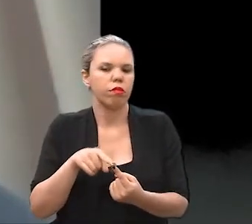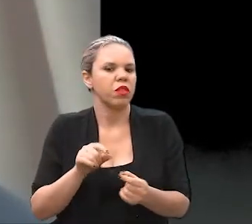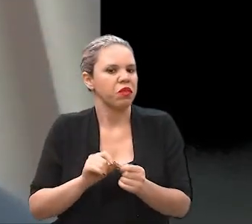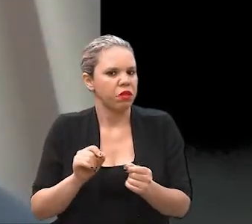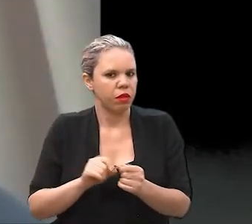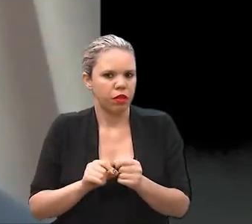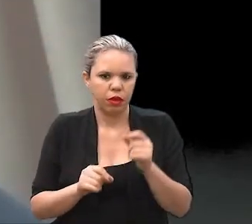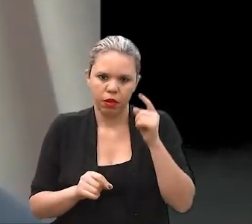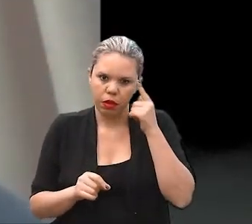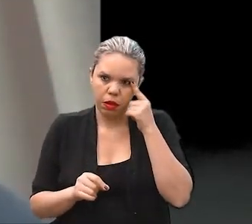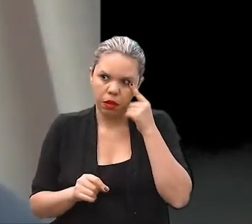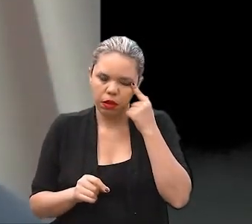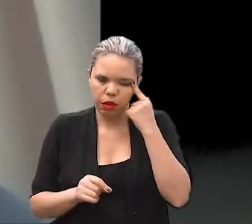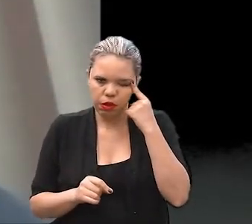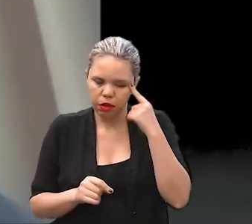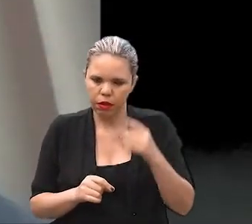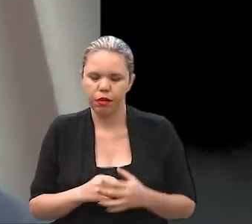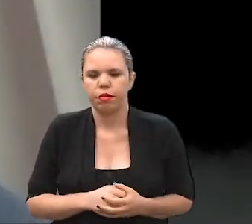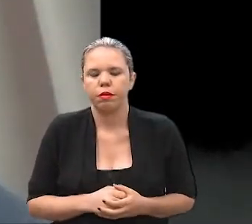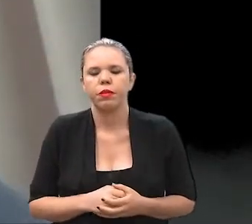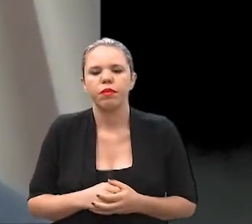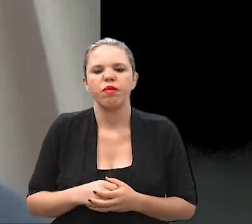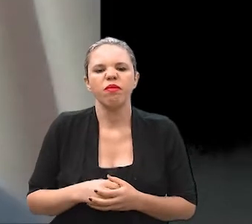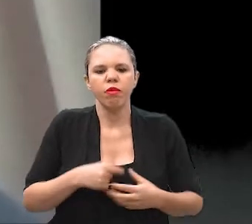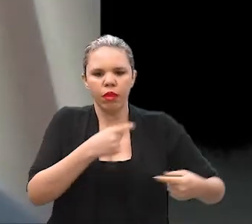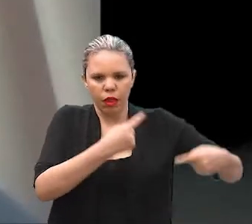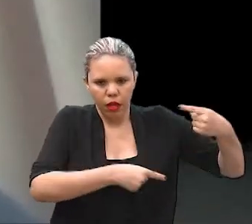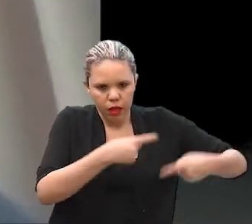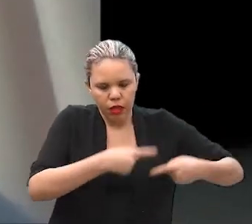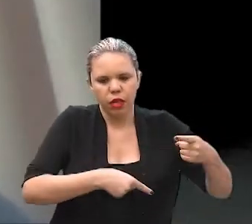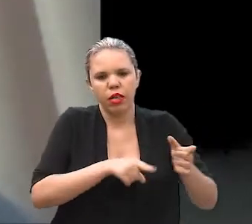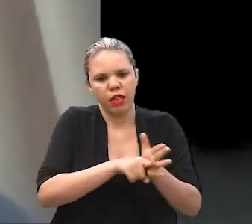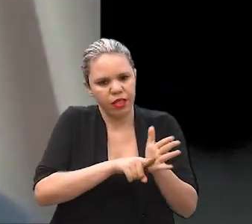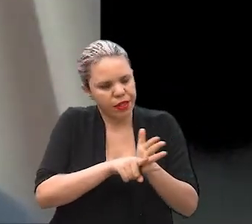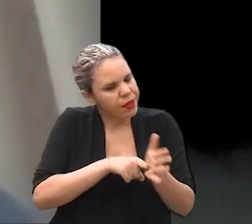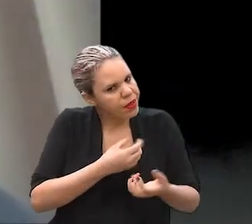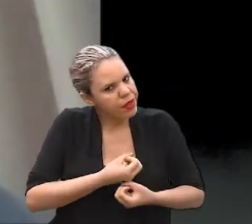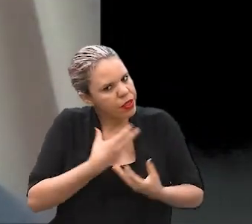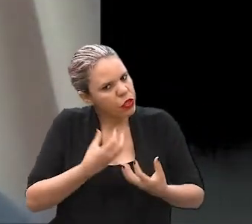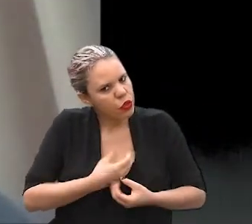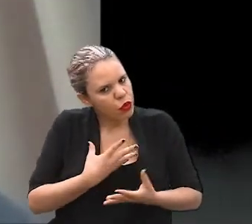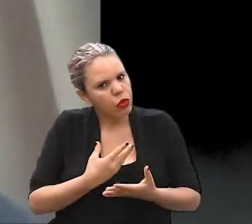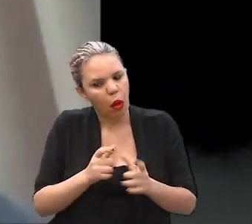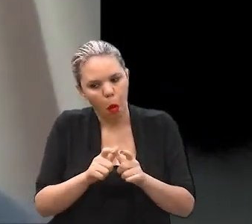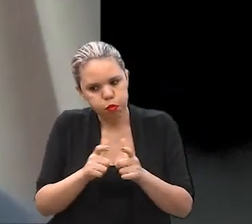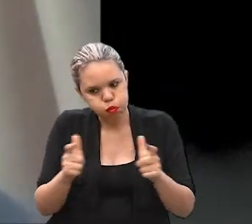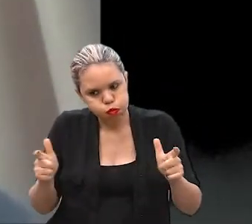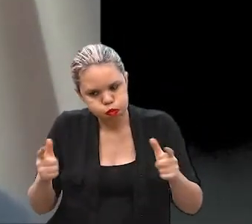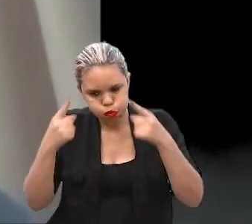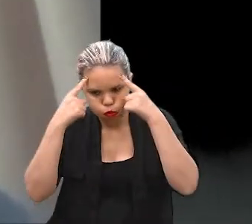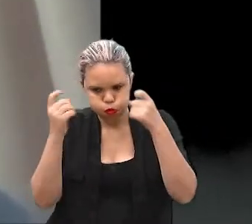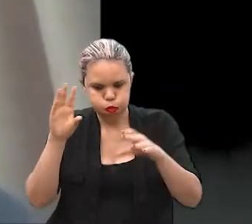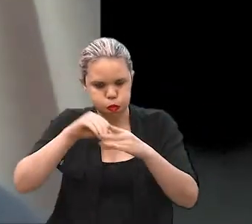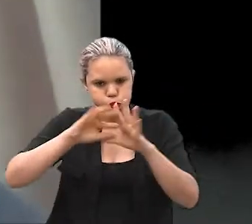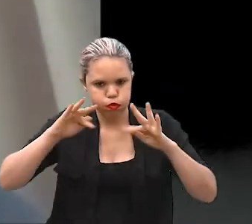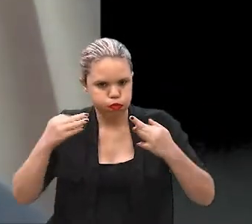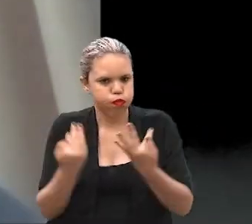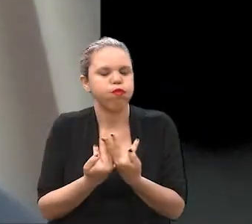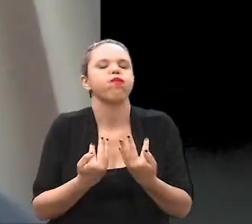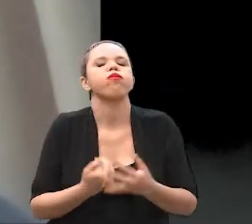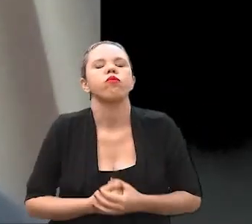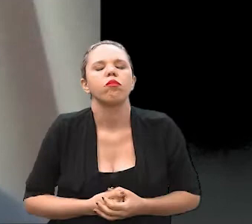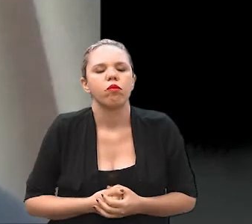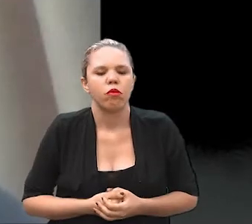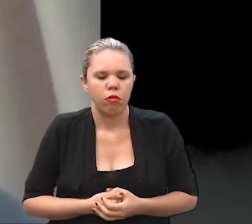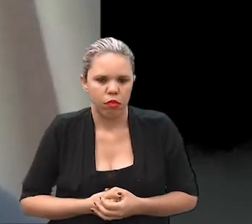foi fazer com que essa discussão, esses dados e essas informações do aumento da violência doméstica